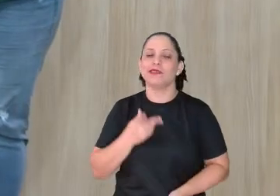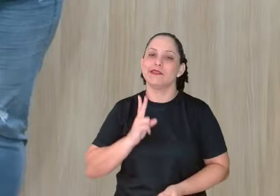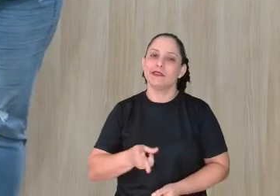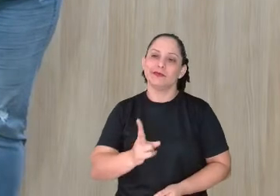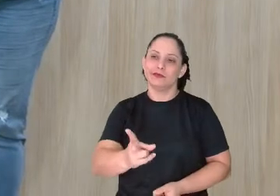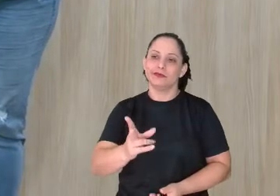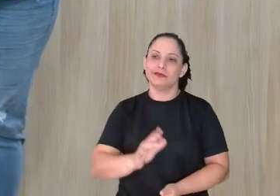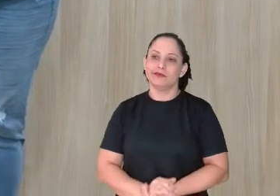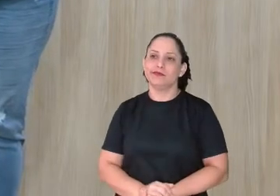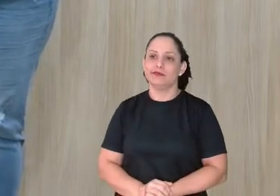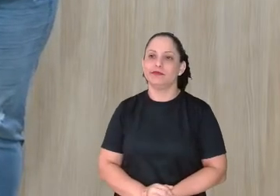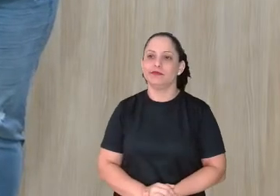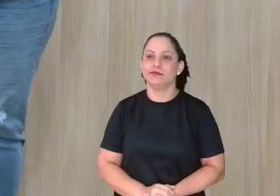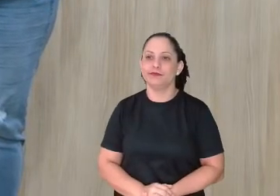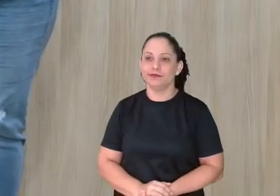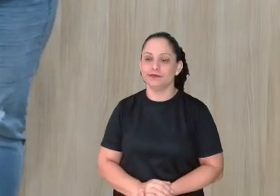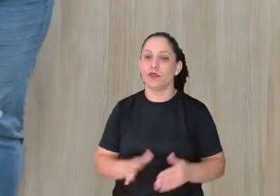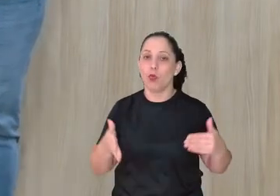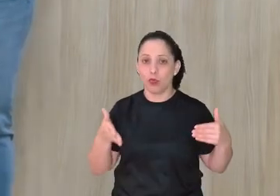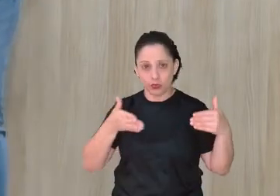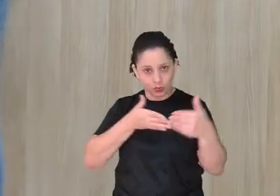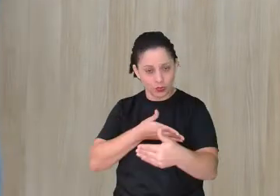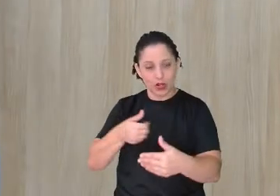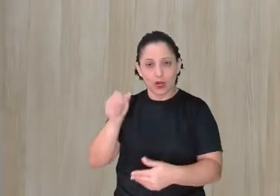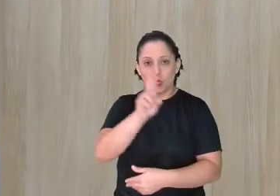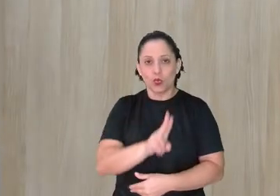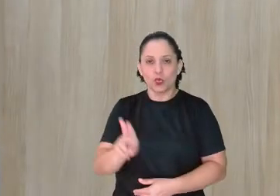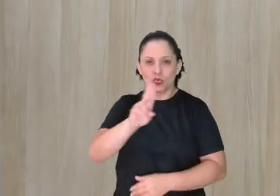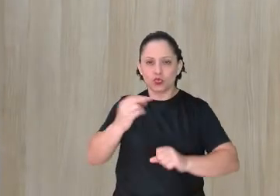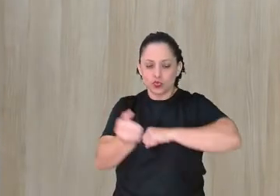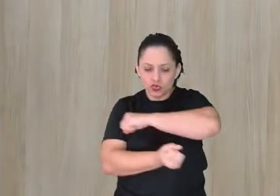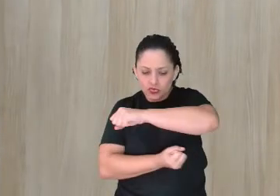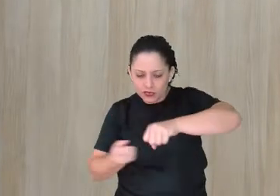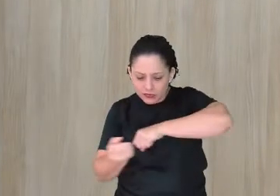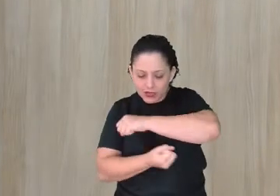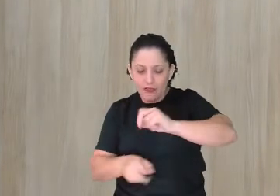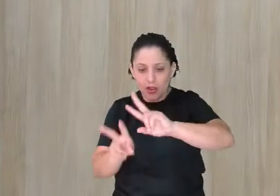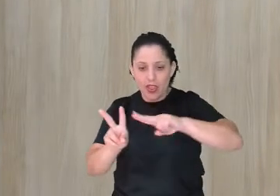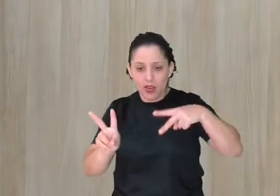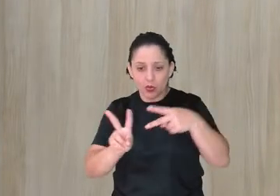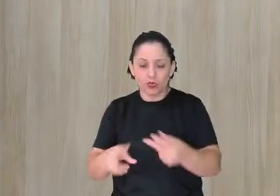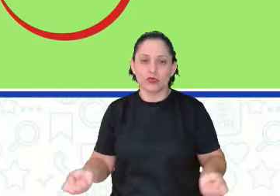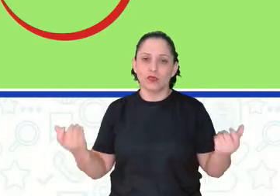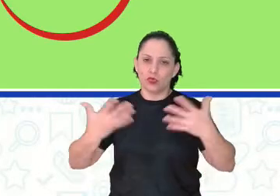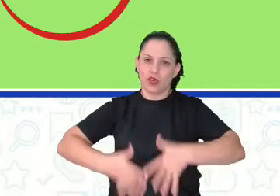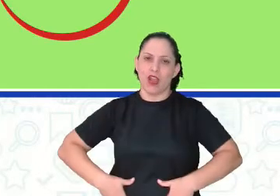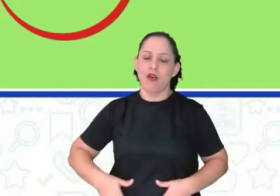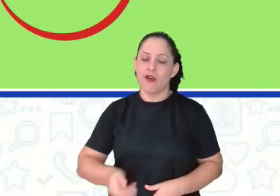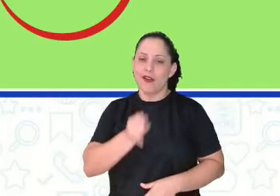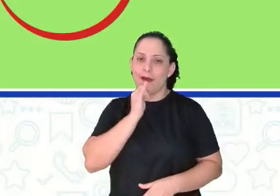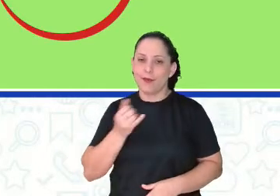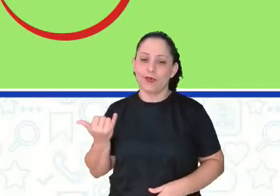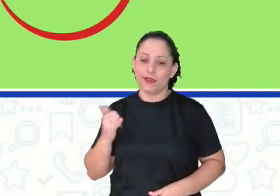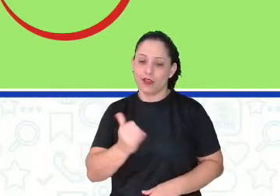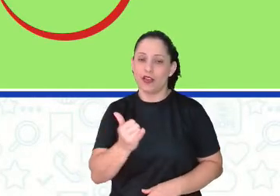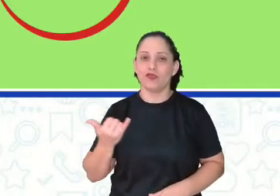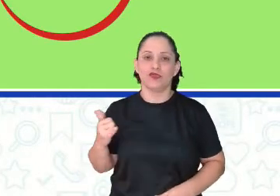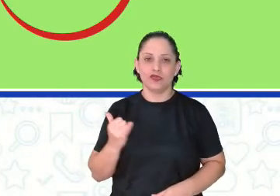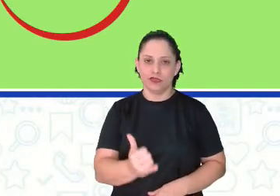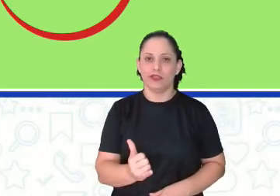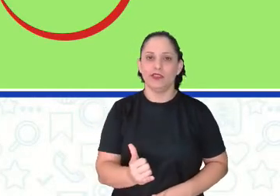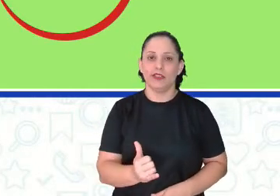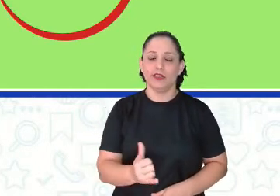Pois é. Então, seguindo aqui, ó, uso sustentável dos recursos naturais, energia, por exemplo, né? Isso.